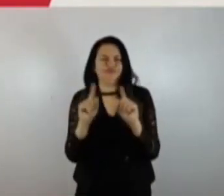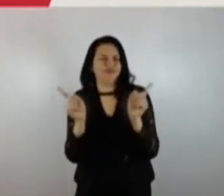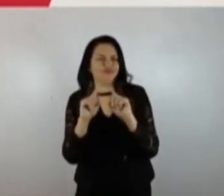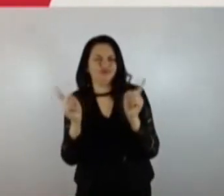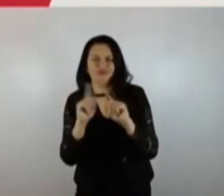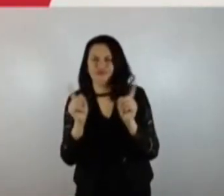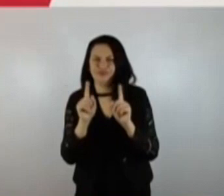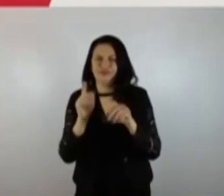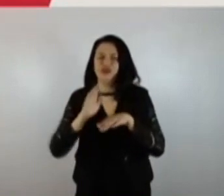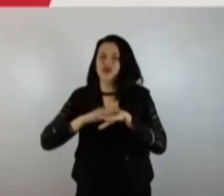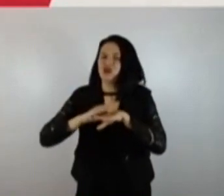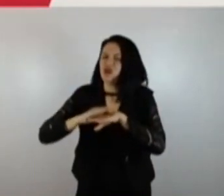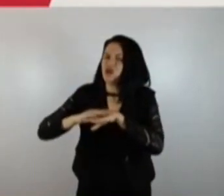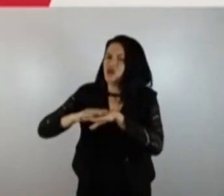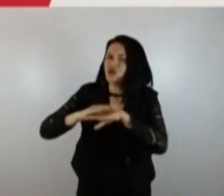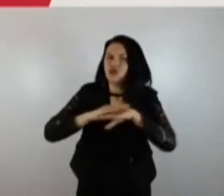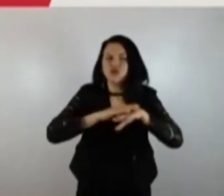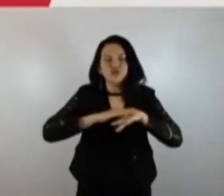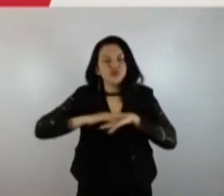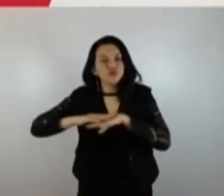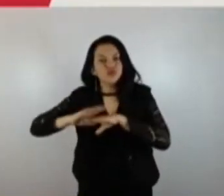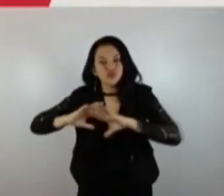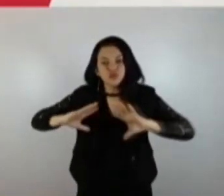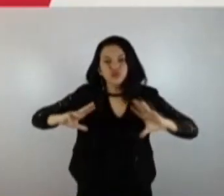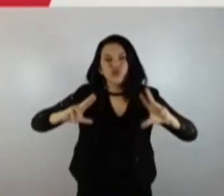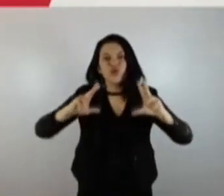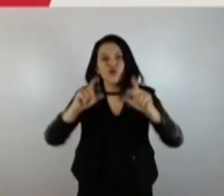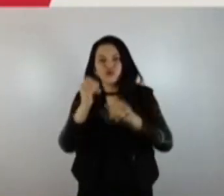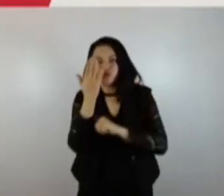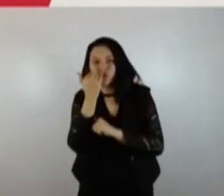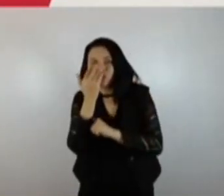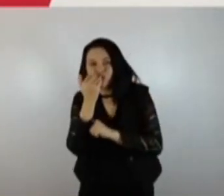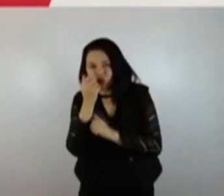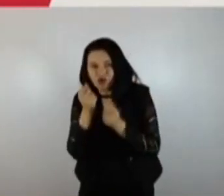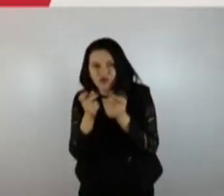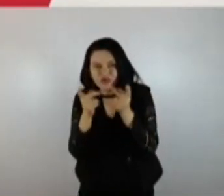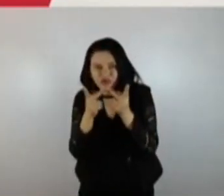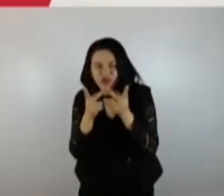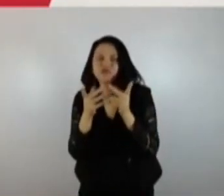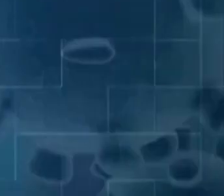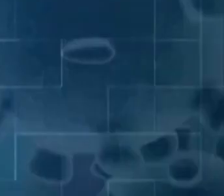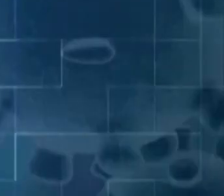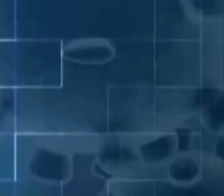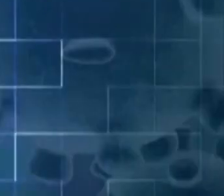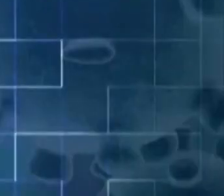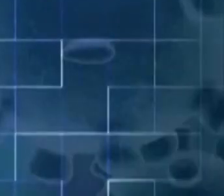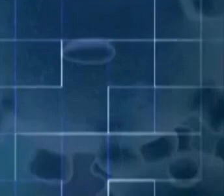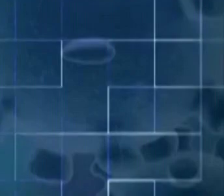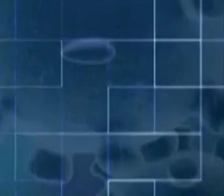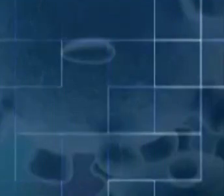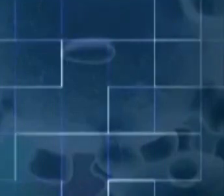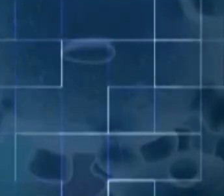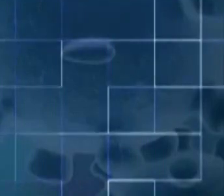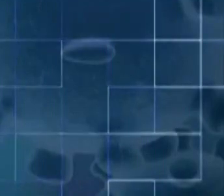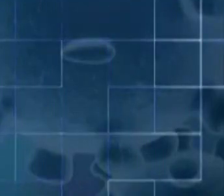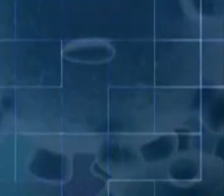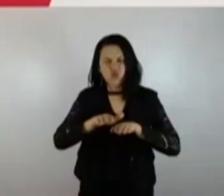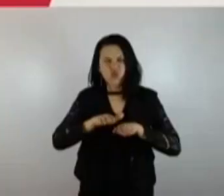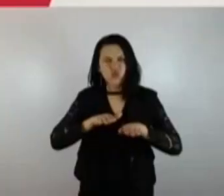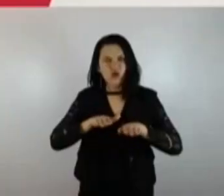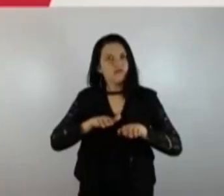Os estabelecimentos todos que vendem alimentos continuarão abertos. Barreiras pela